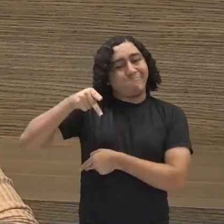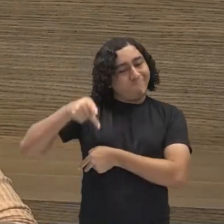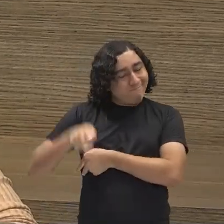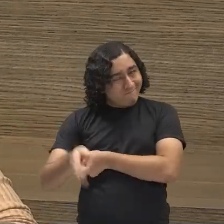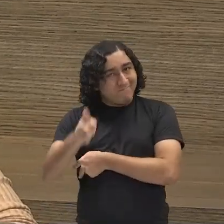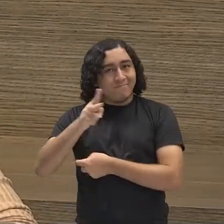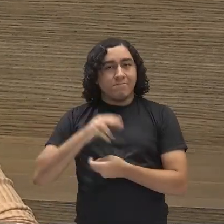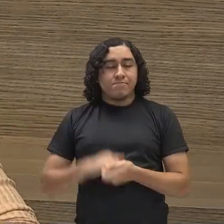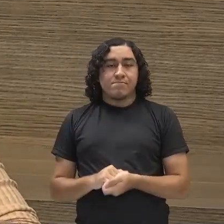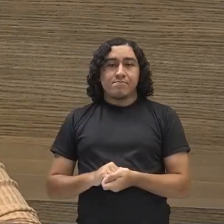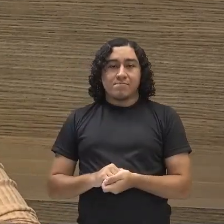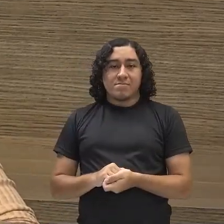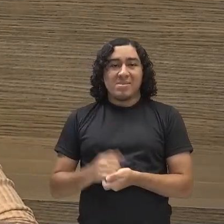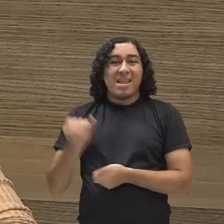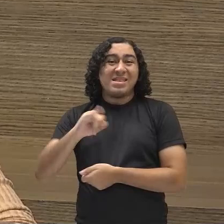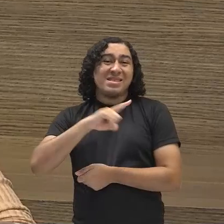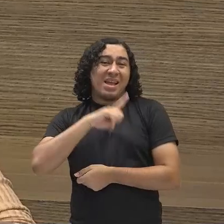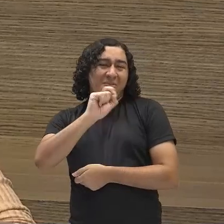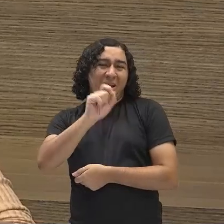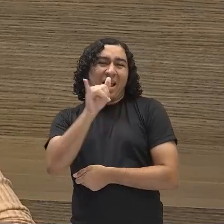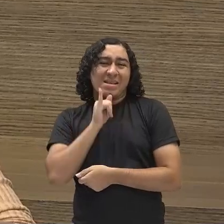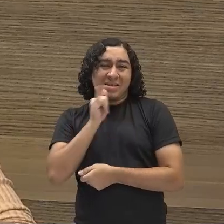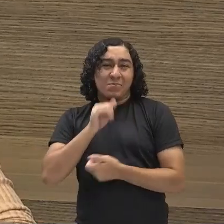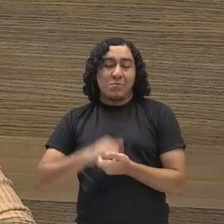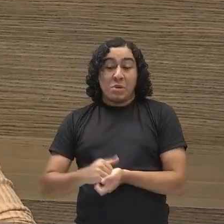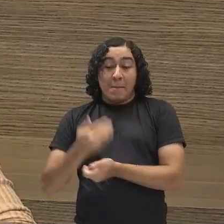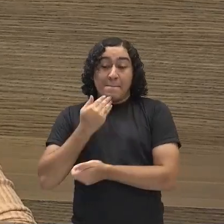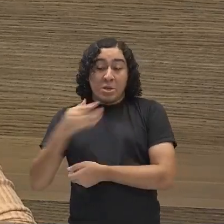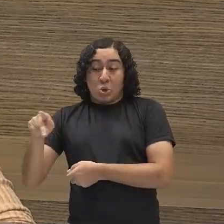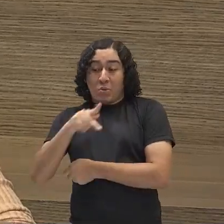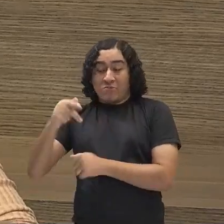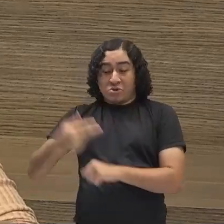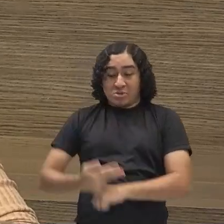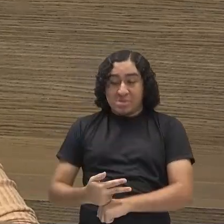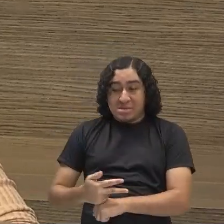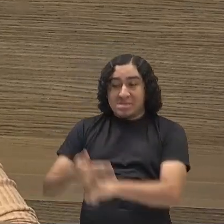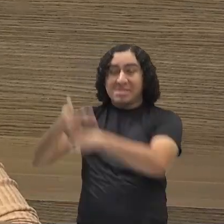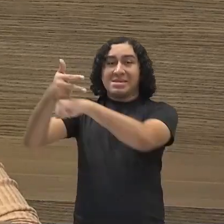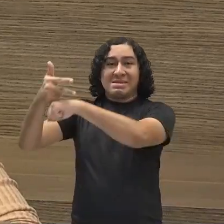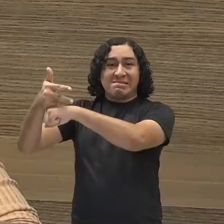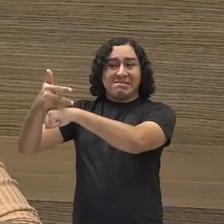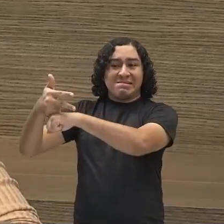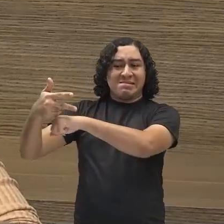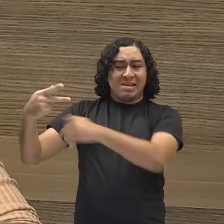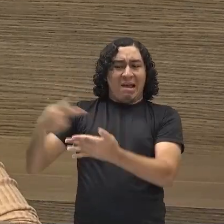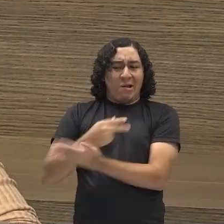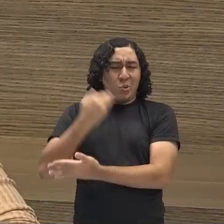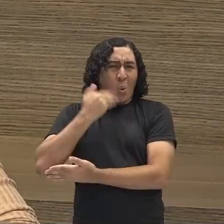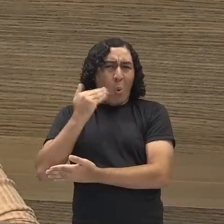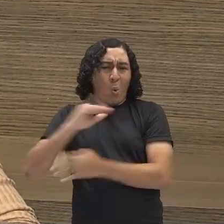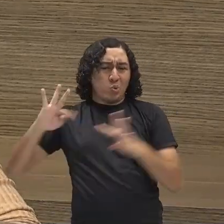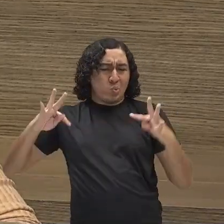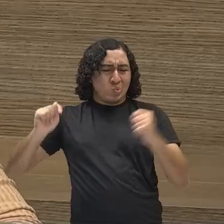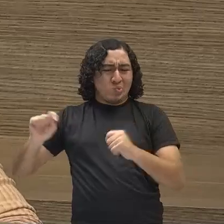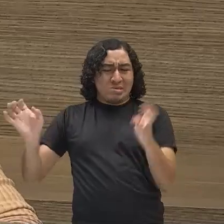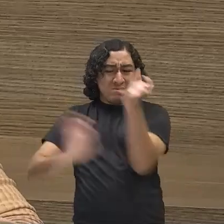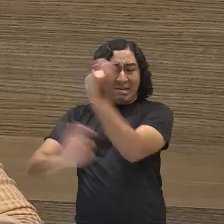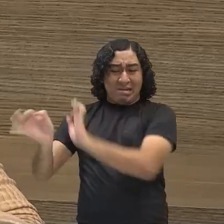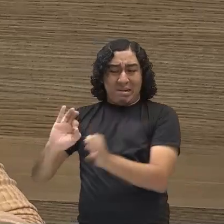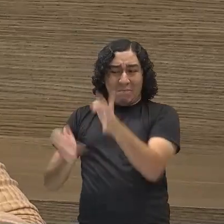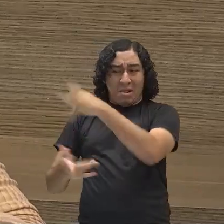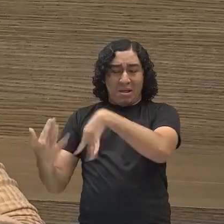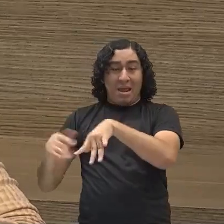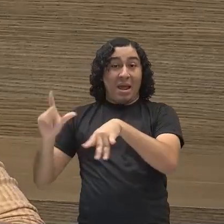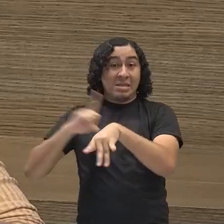Aí, quando a gente sobe um professor para participar, que está da maneira que a gente considera incorreta, né? Aí a gente já tira, já põe